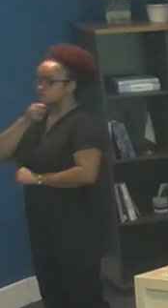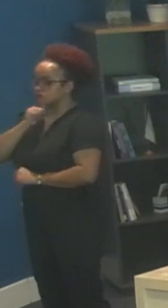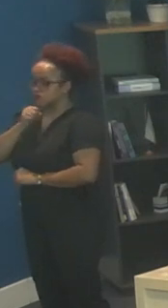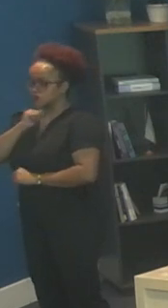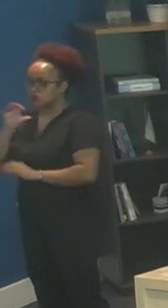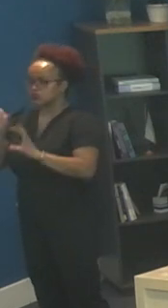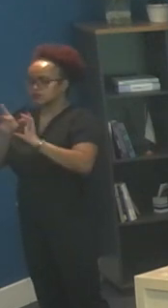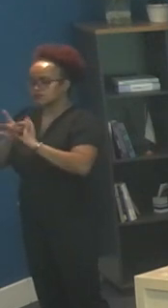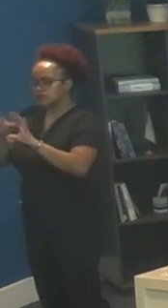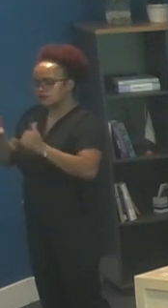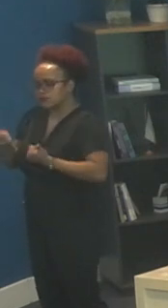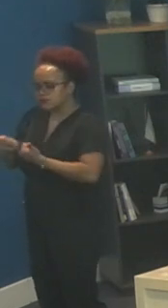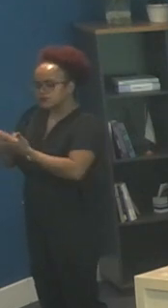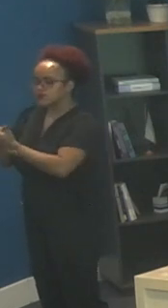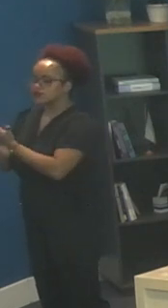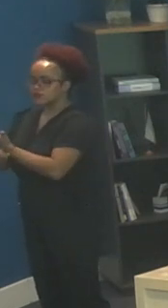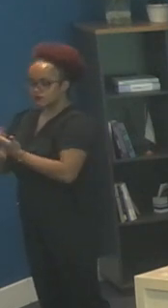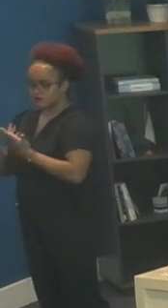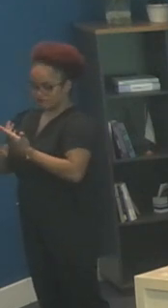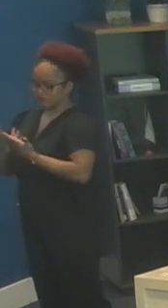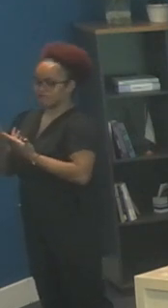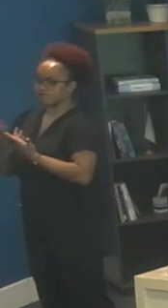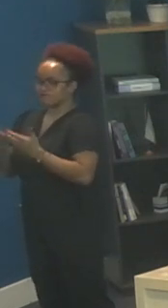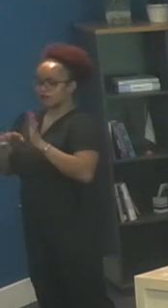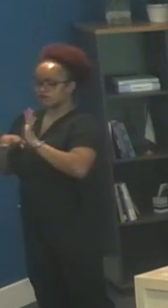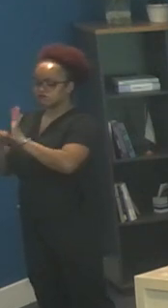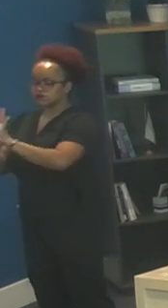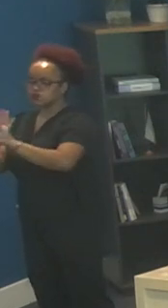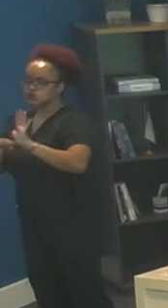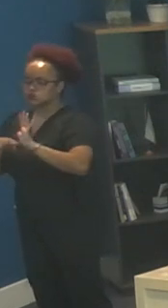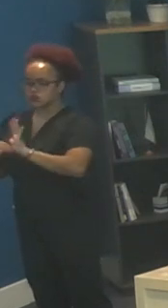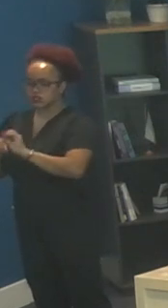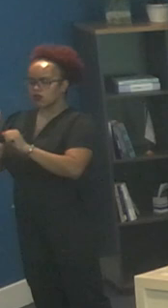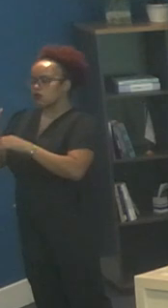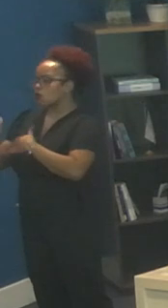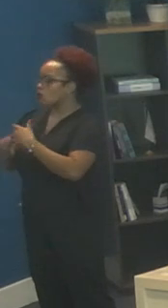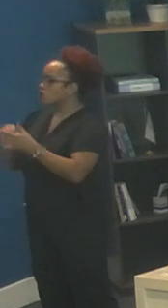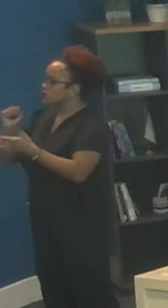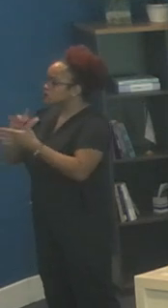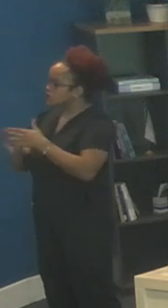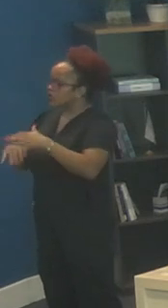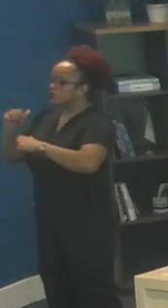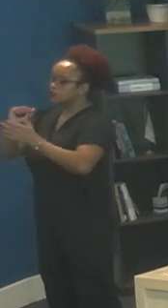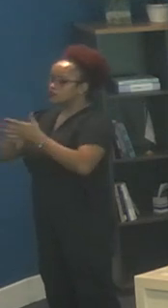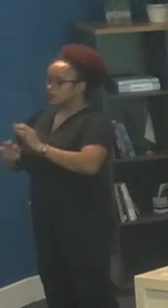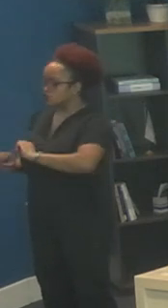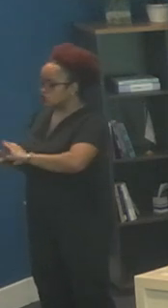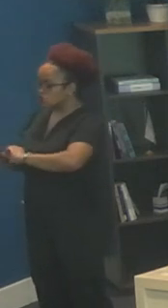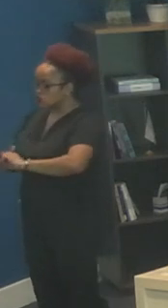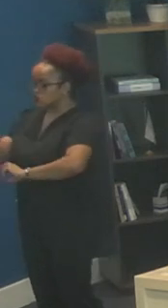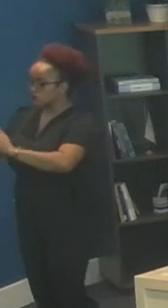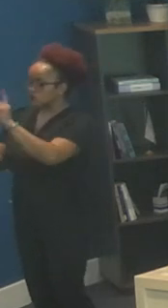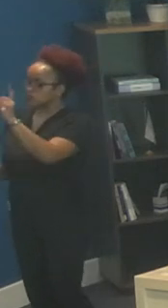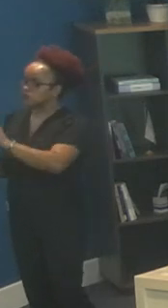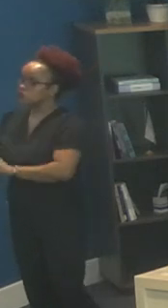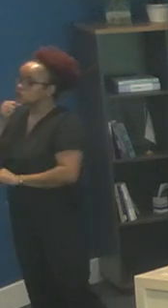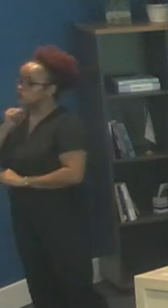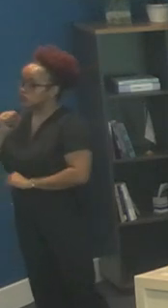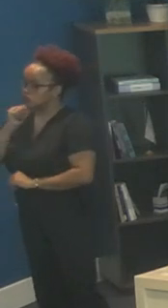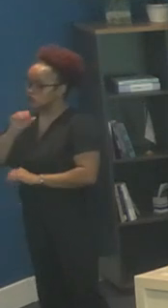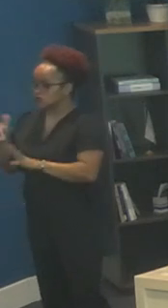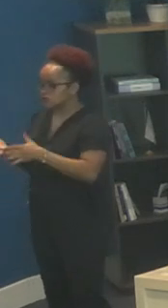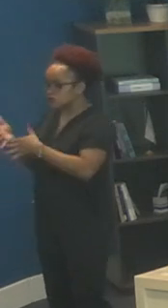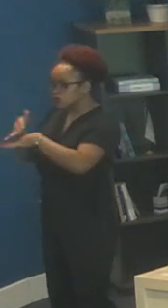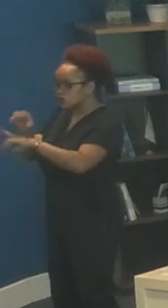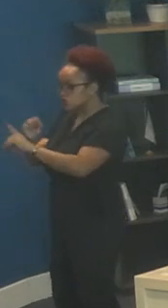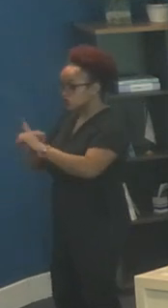à disposição, caso a senhora queira, né, fazer qualquer tipo de atividade educativa com as pessoas idosas, no sentido de